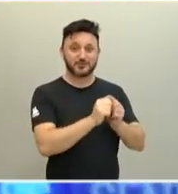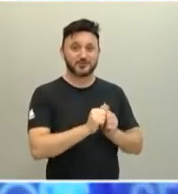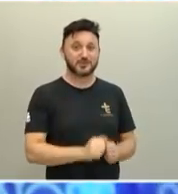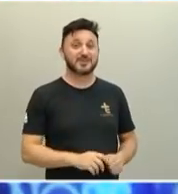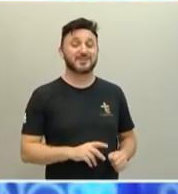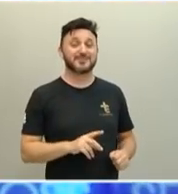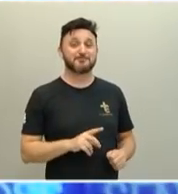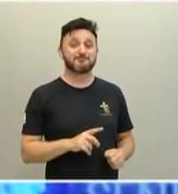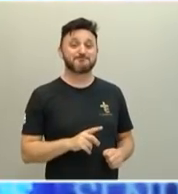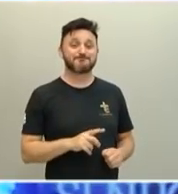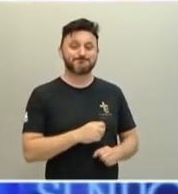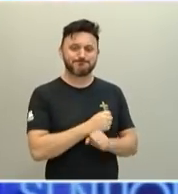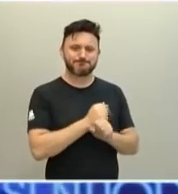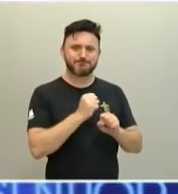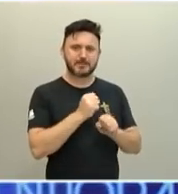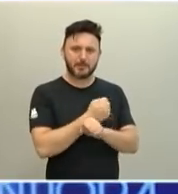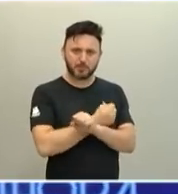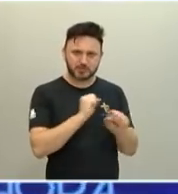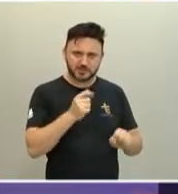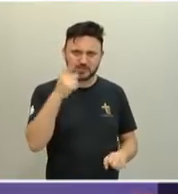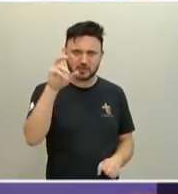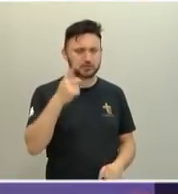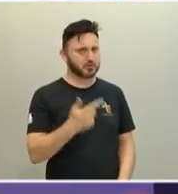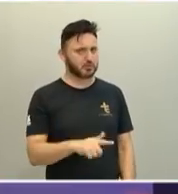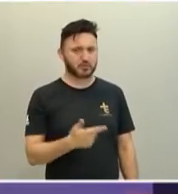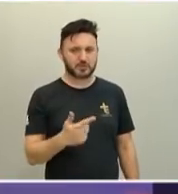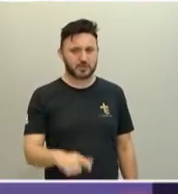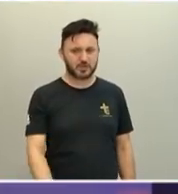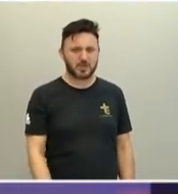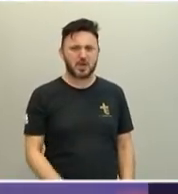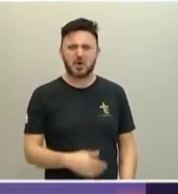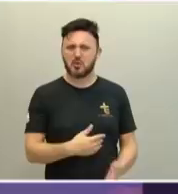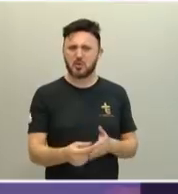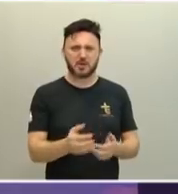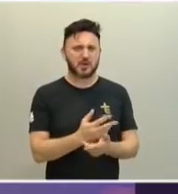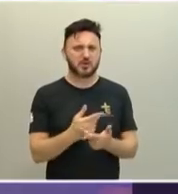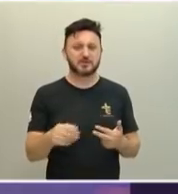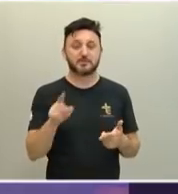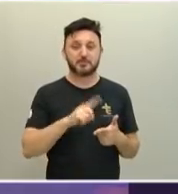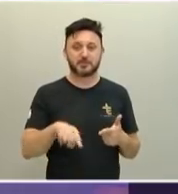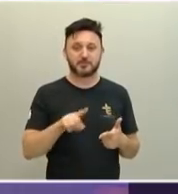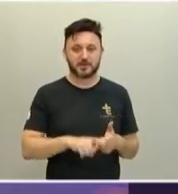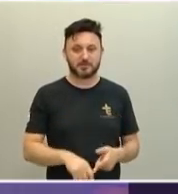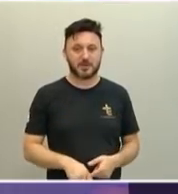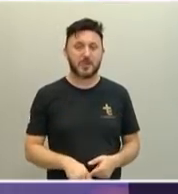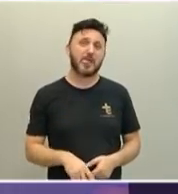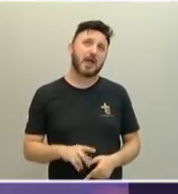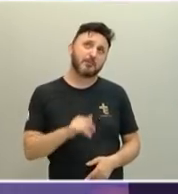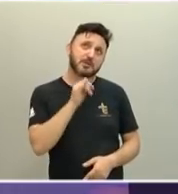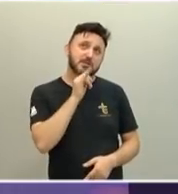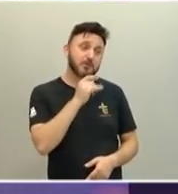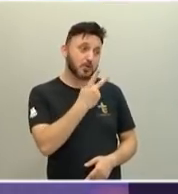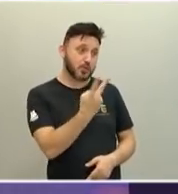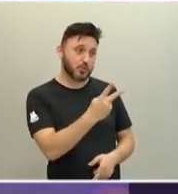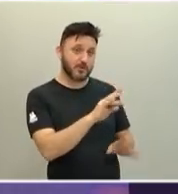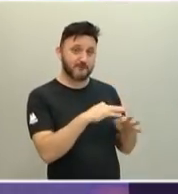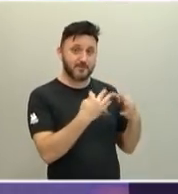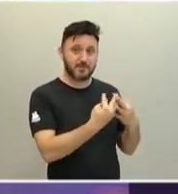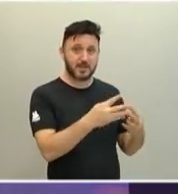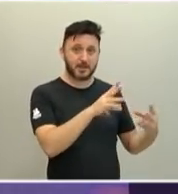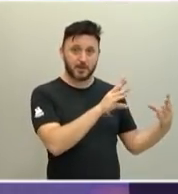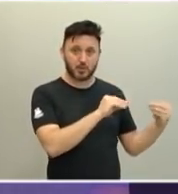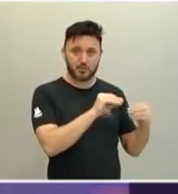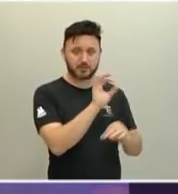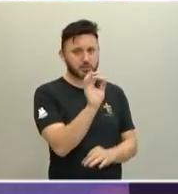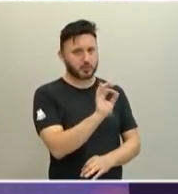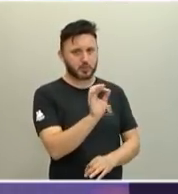qualquer problema aí: dor, angústia, tristeza, ódio, doença. Ah, tem 2 famílias lá que não estão se falando. Tem 2 famílias que não